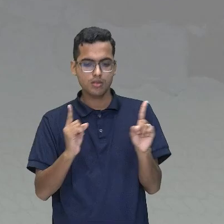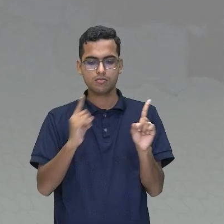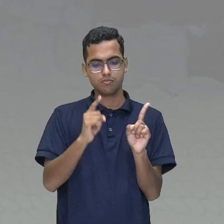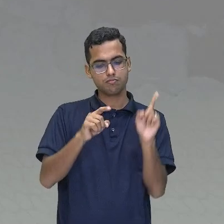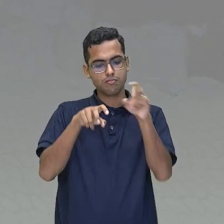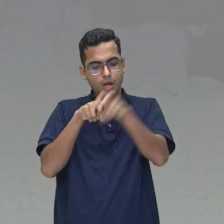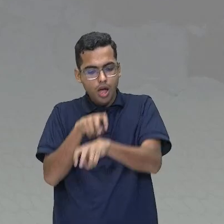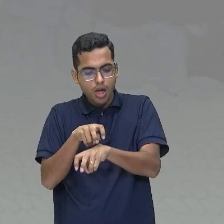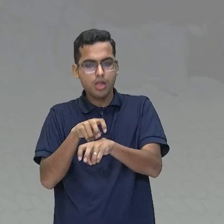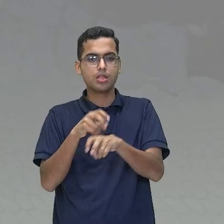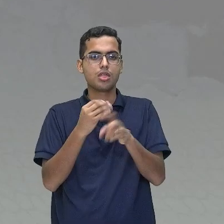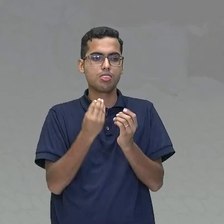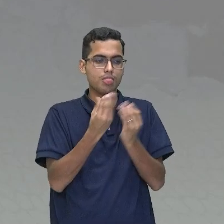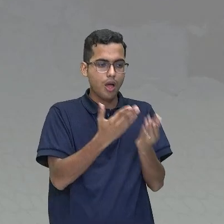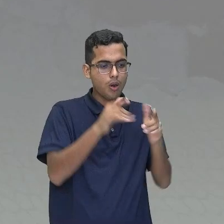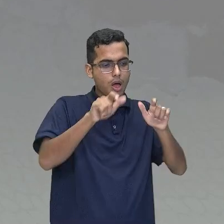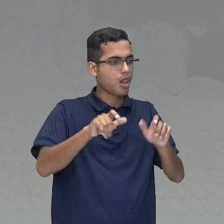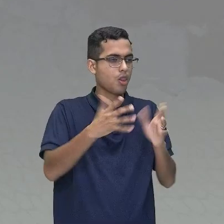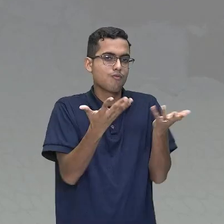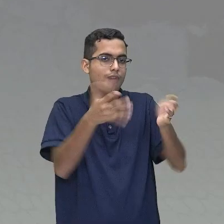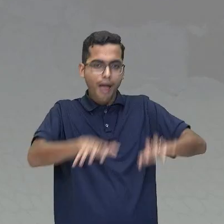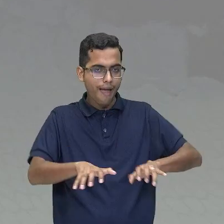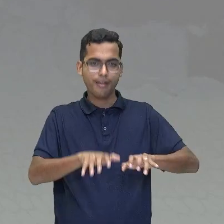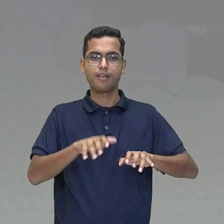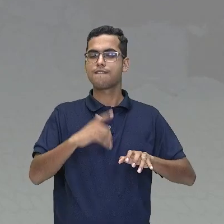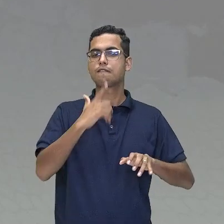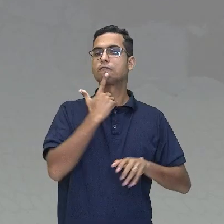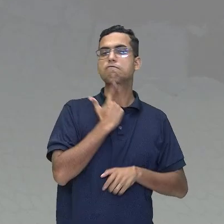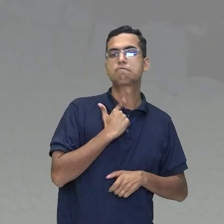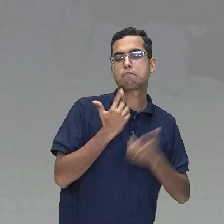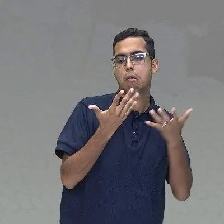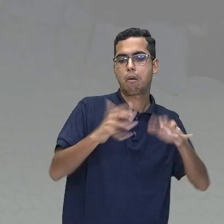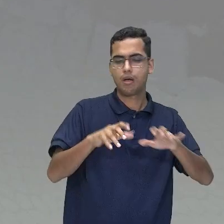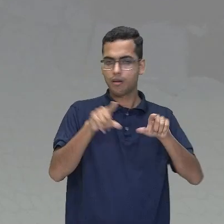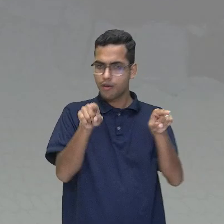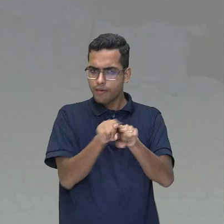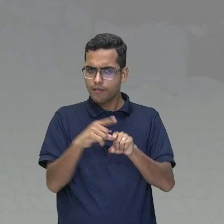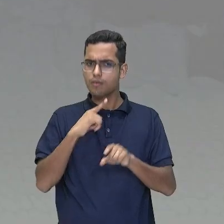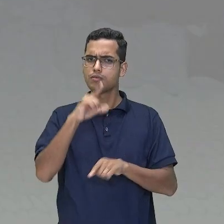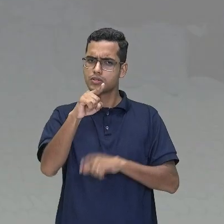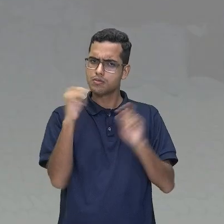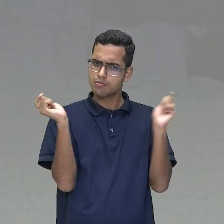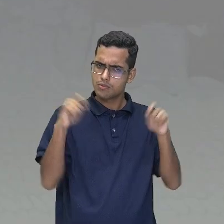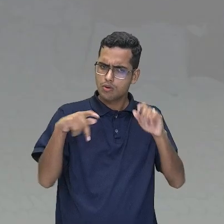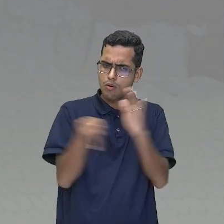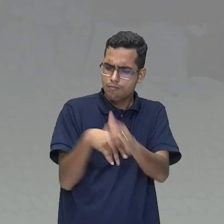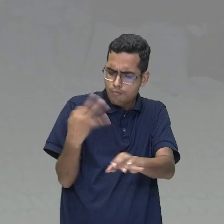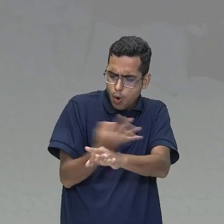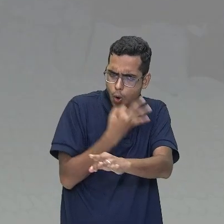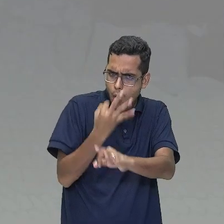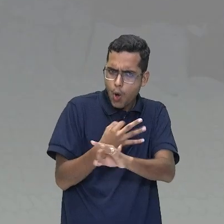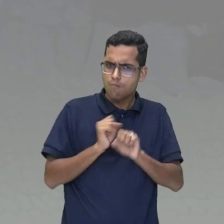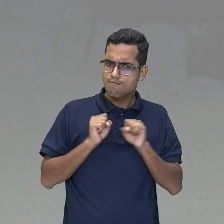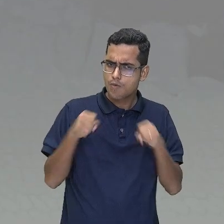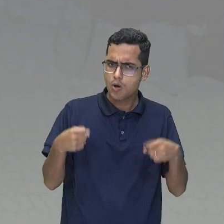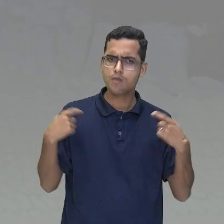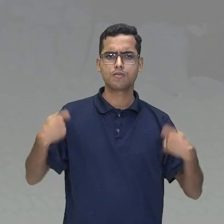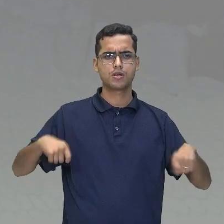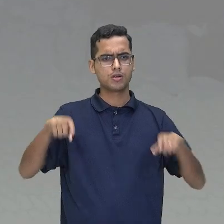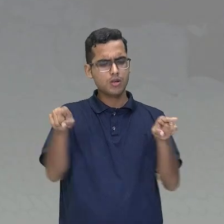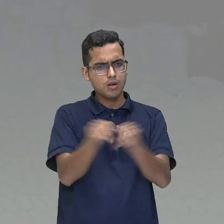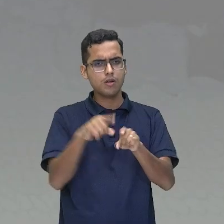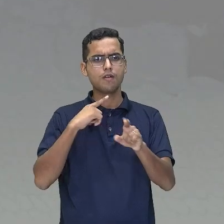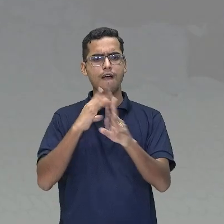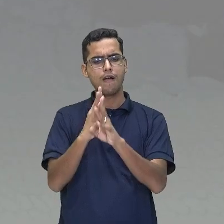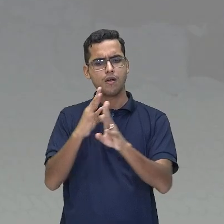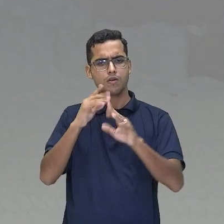necessidade especial. Você é jovem, você é forte, você aguenta andar ali de pé no ônibus, né? Nas filas dos